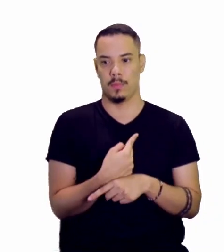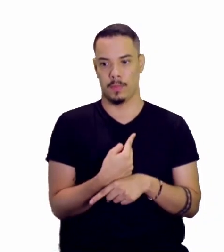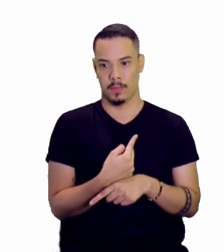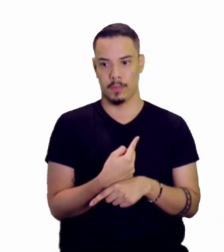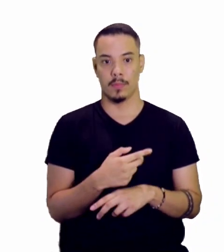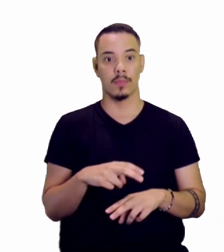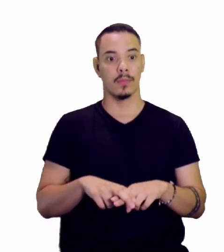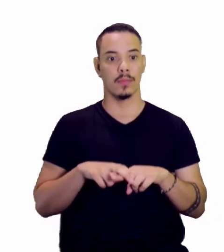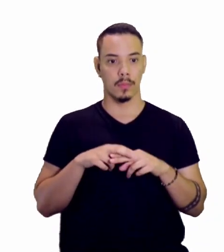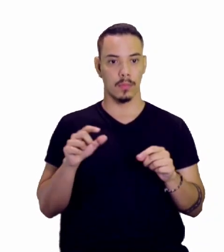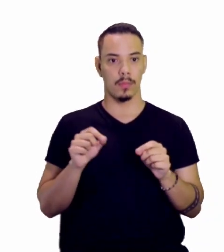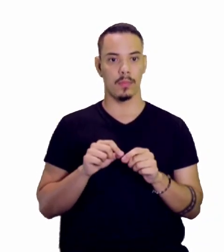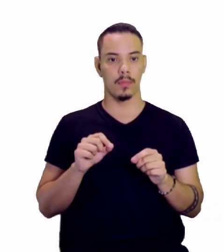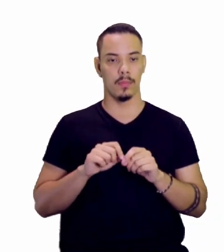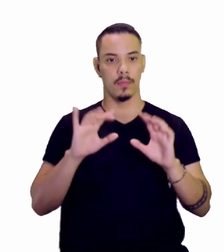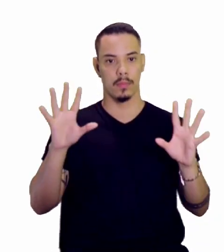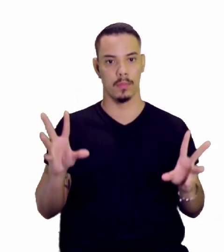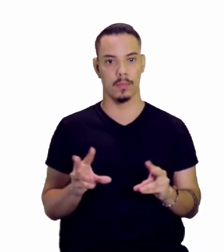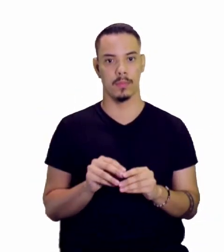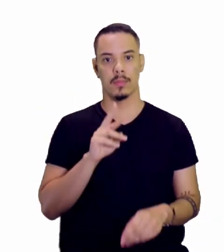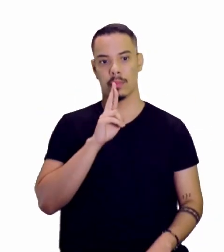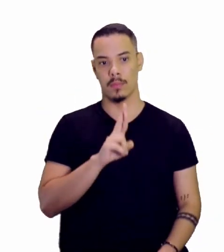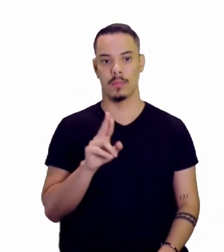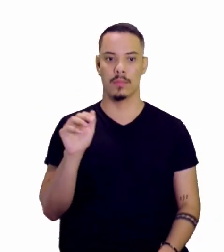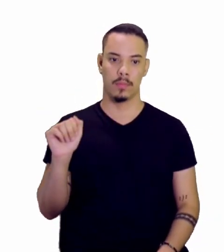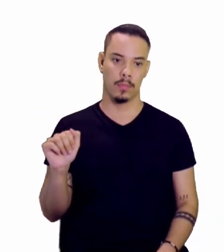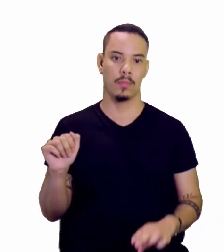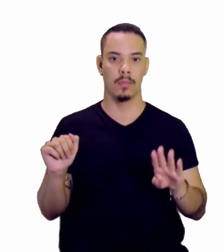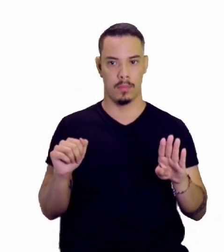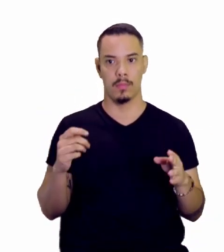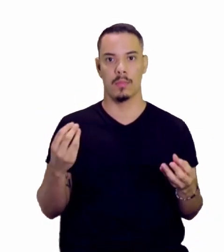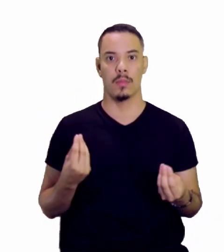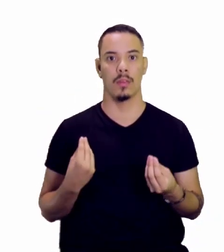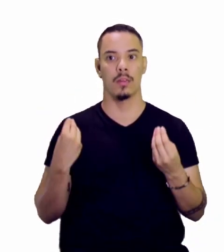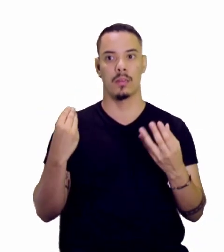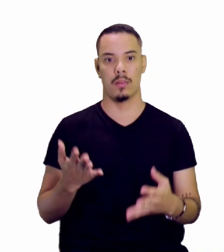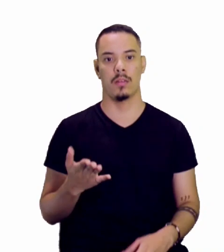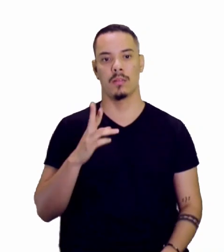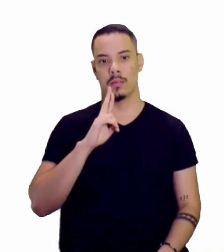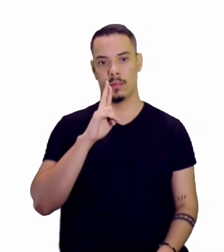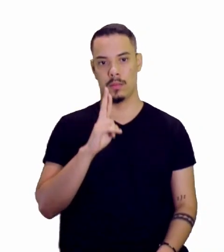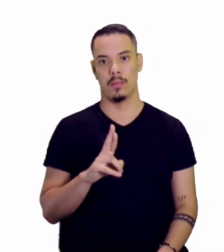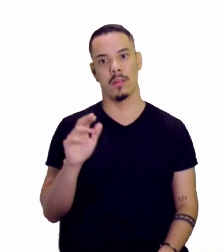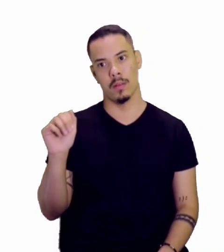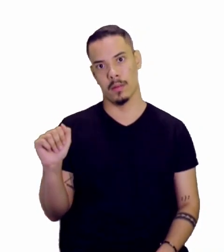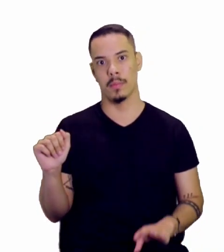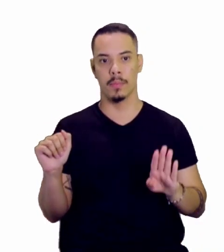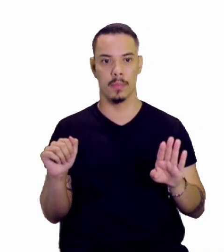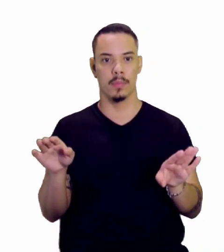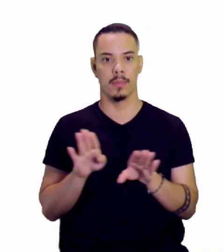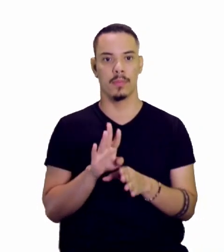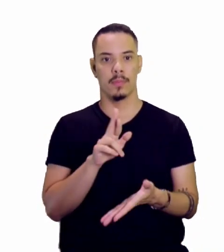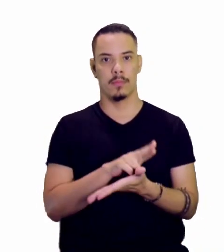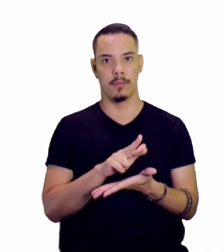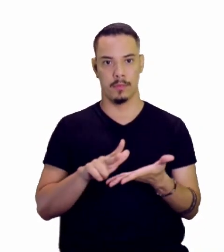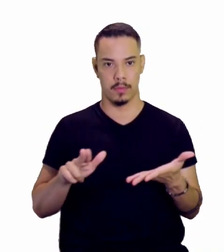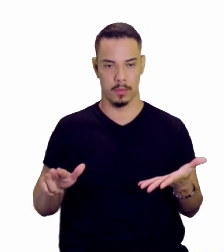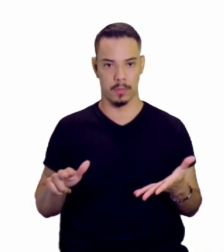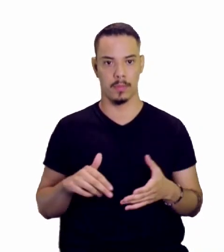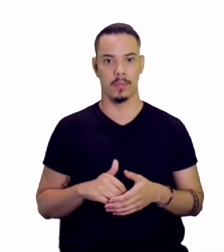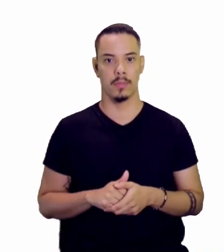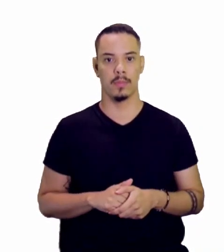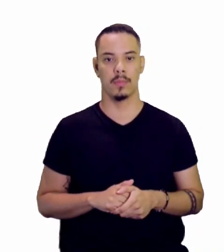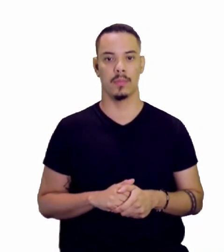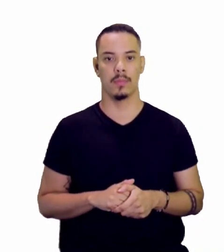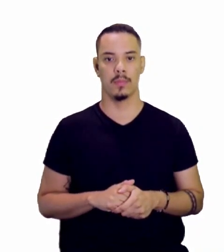E se você fazer a resultante de A e a resultante de B, vai dar uma resultante entre A e B. Exatamente, olha Tem vários resultantes que você pode fazer,